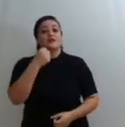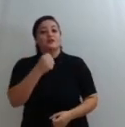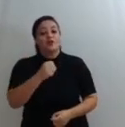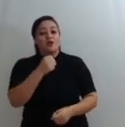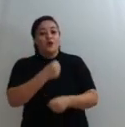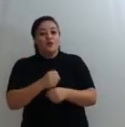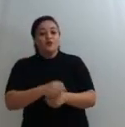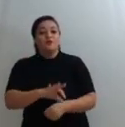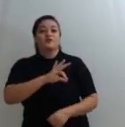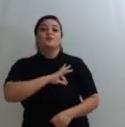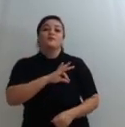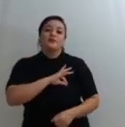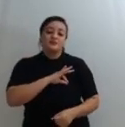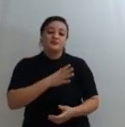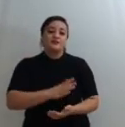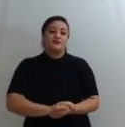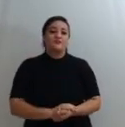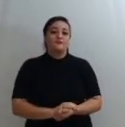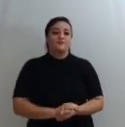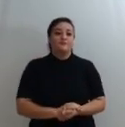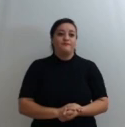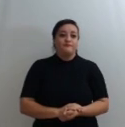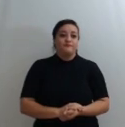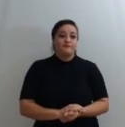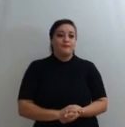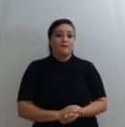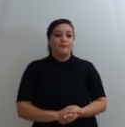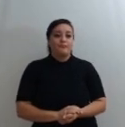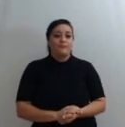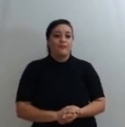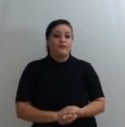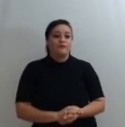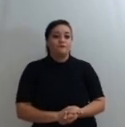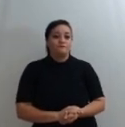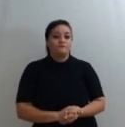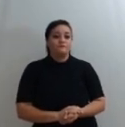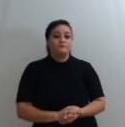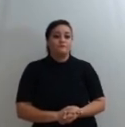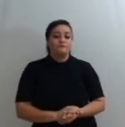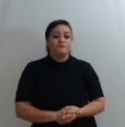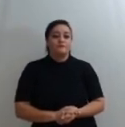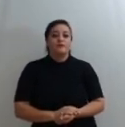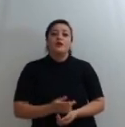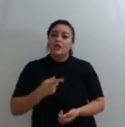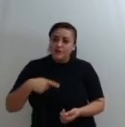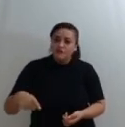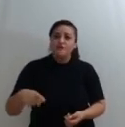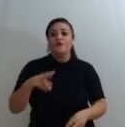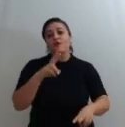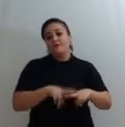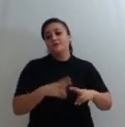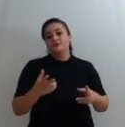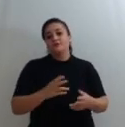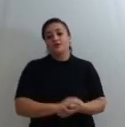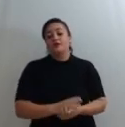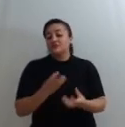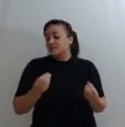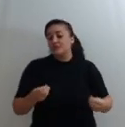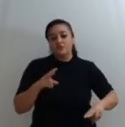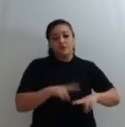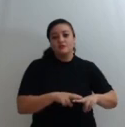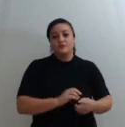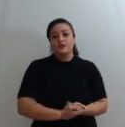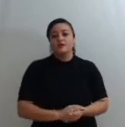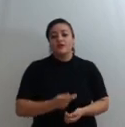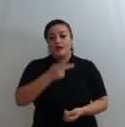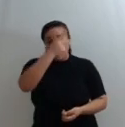distância administrativa, compareceu para ser preso. Compareceu para ser preso. É o tipo de pessoa,